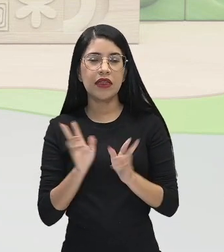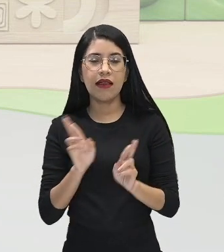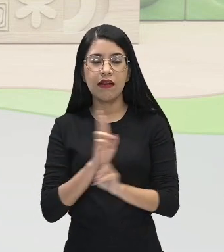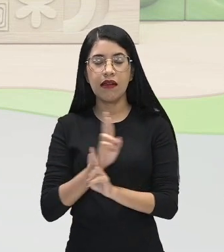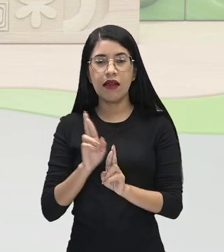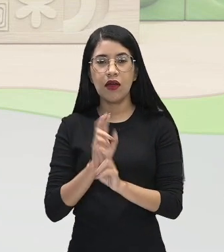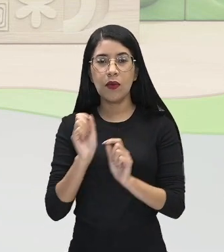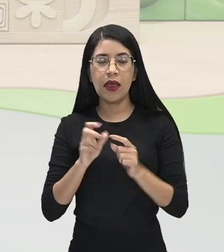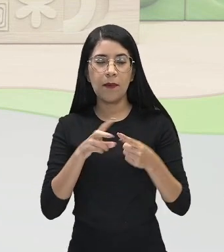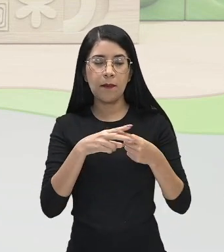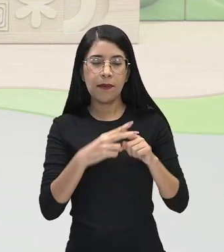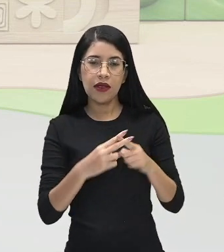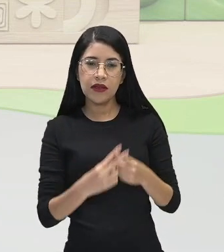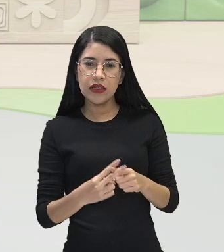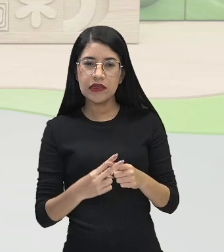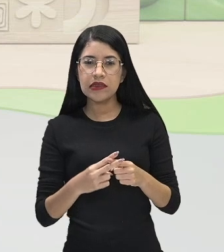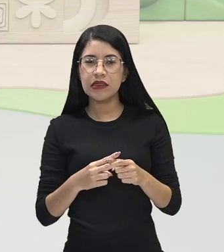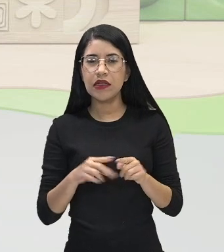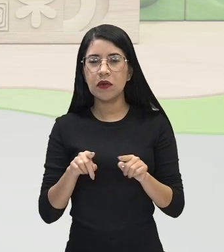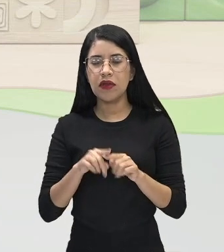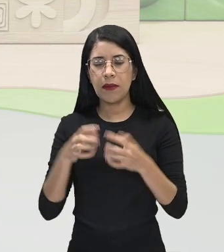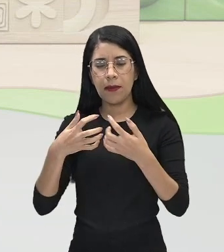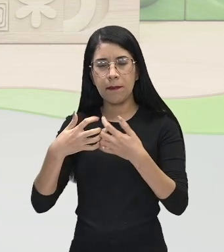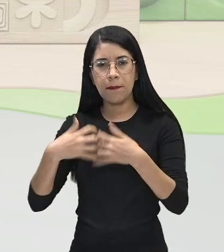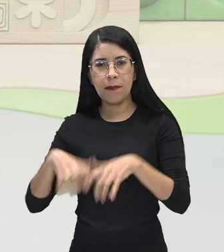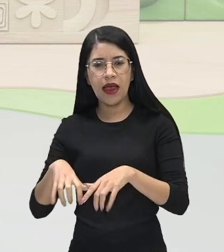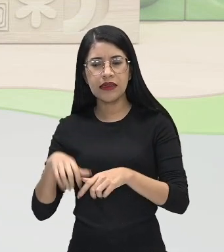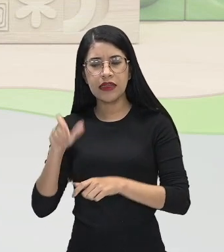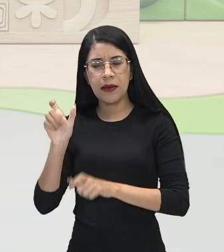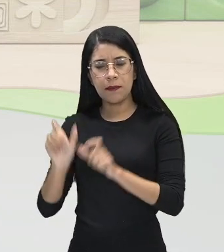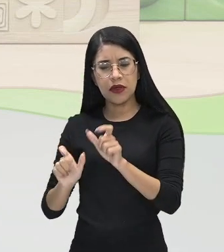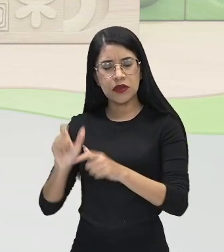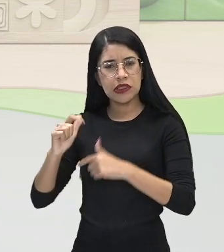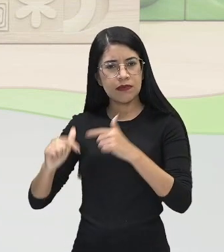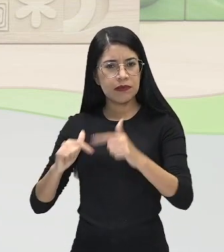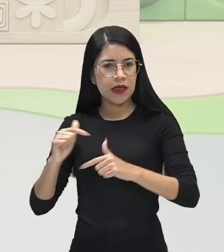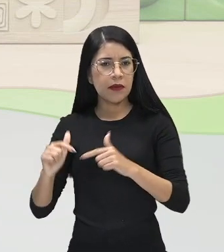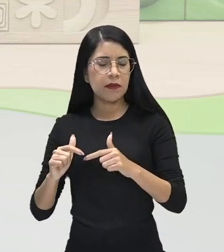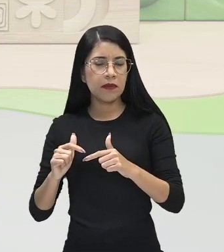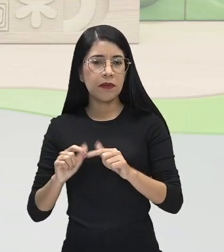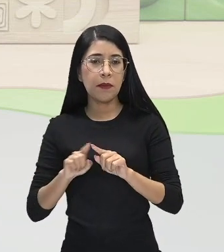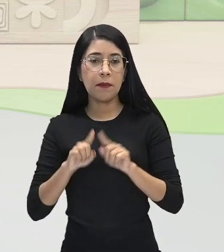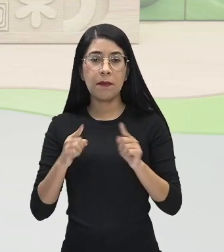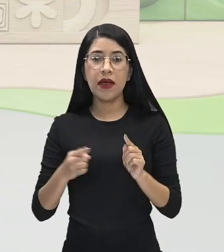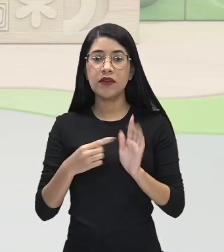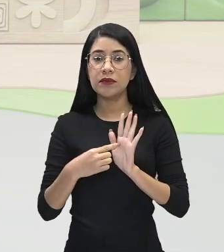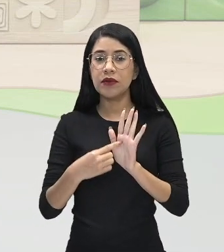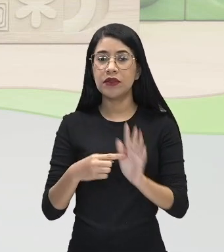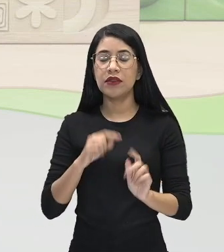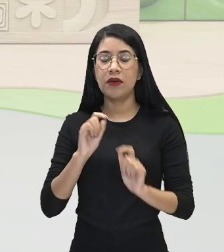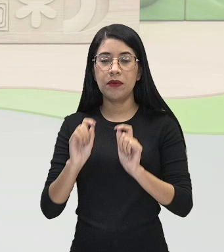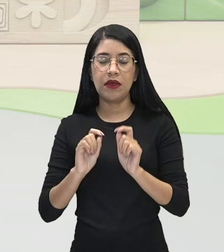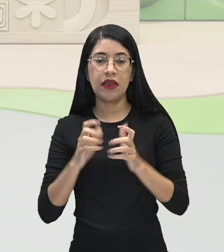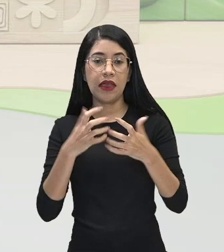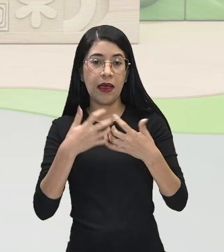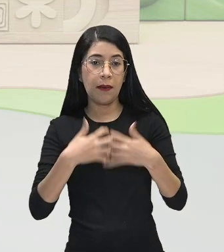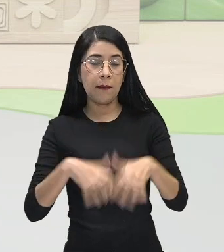relacionada à manutenção, a máquinas, a trabalhadores, né? Mas eu vou te mostrar que essas